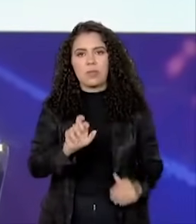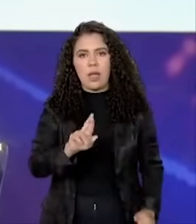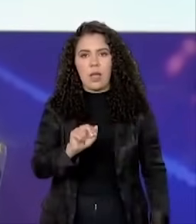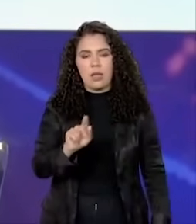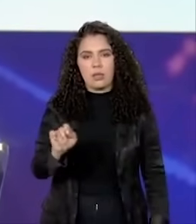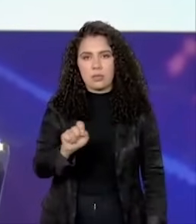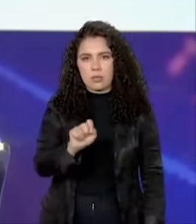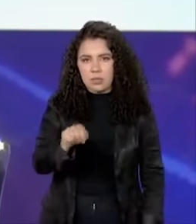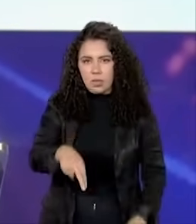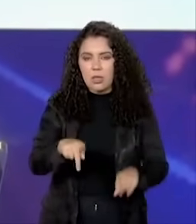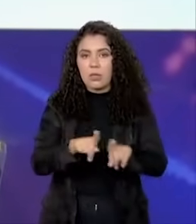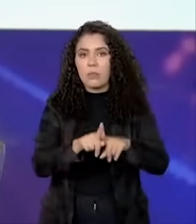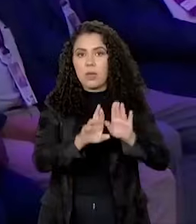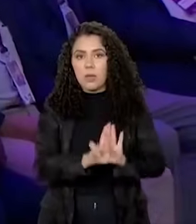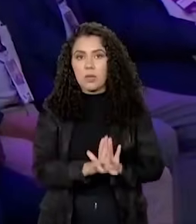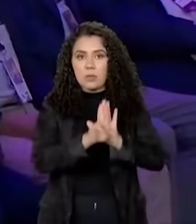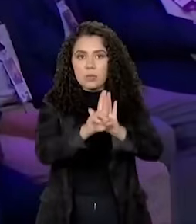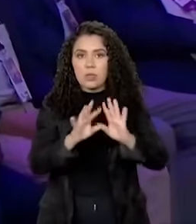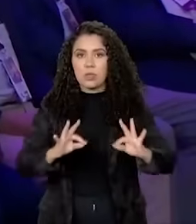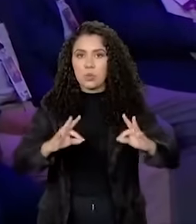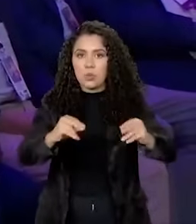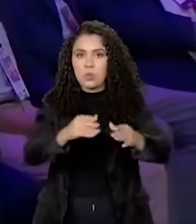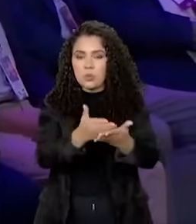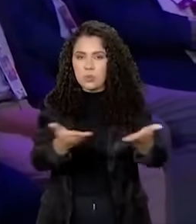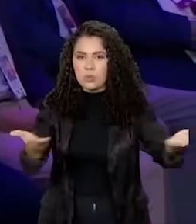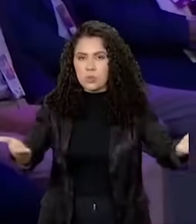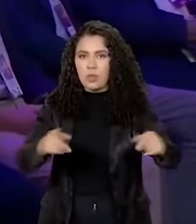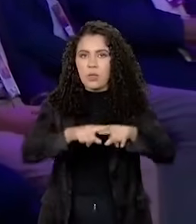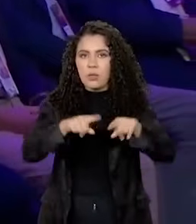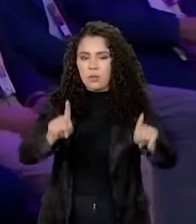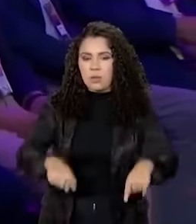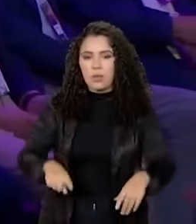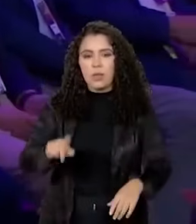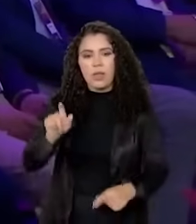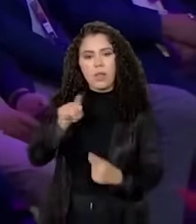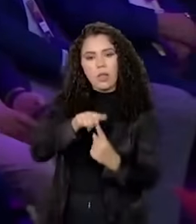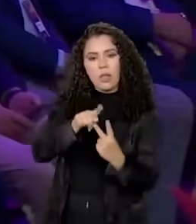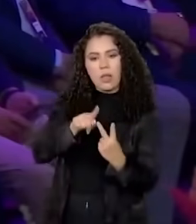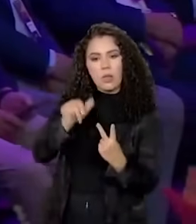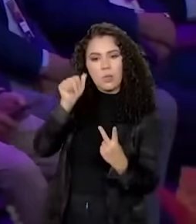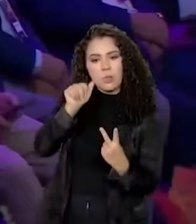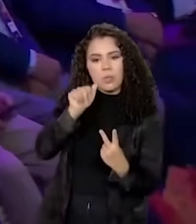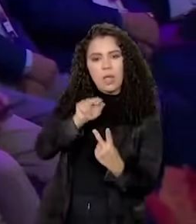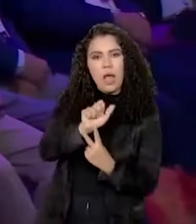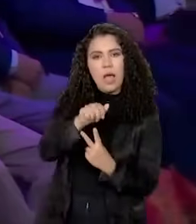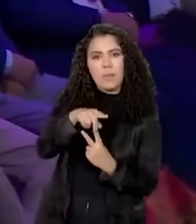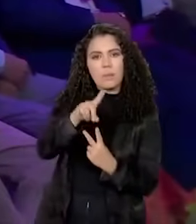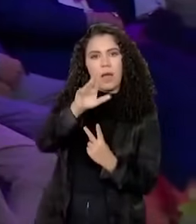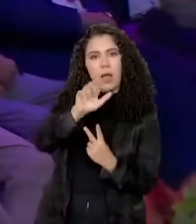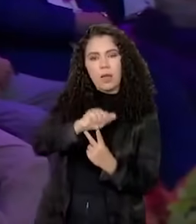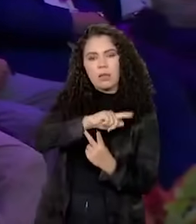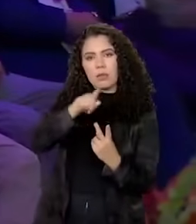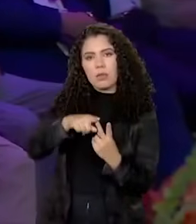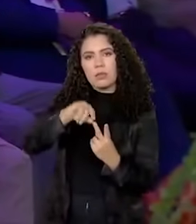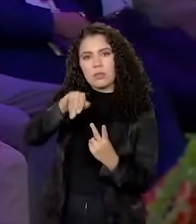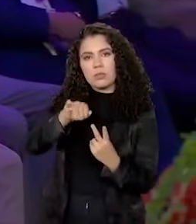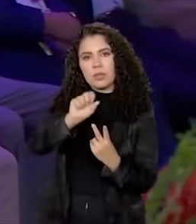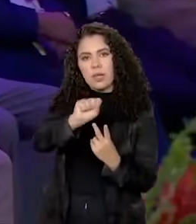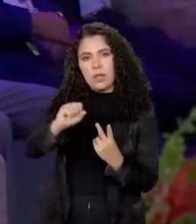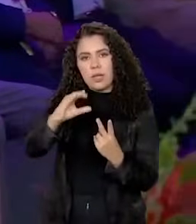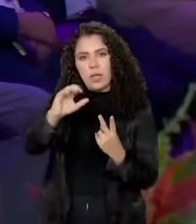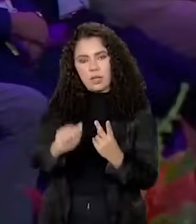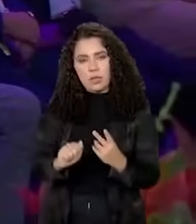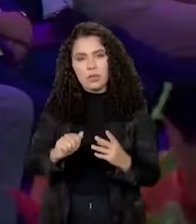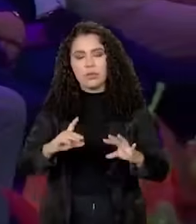representante dos funcionários da Raizen, Amanda Cristina de Oliveira e Jéssica Carrinho, meus